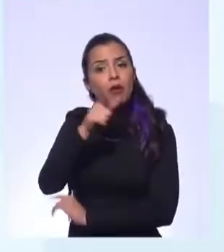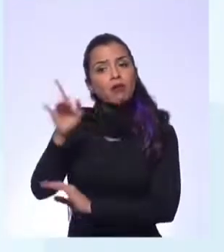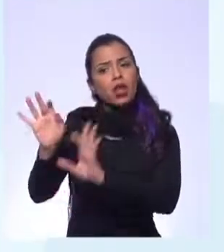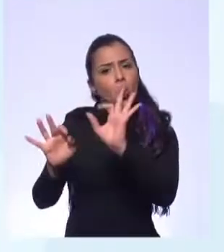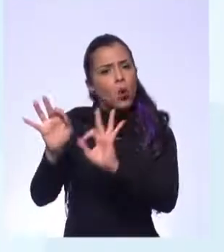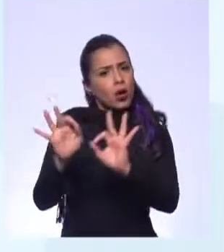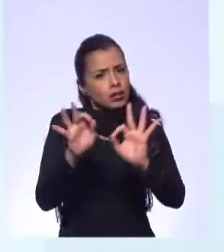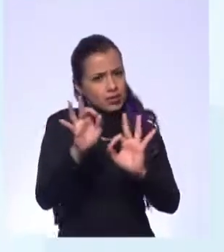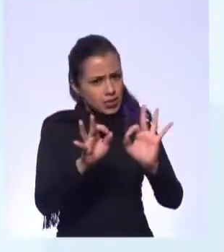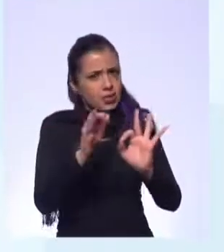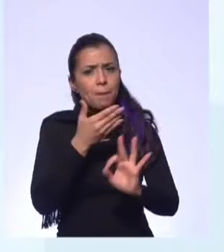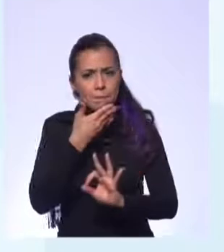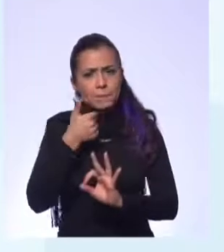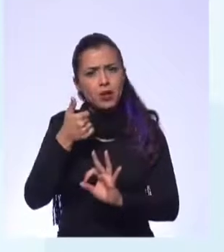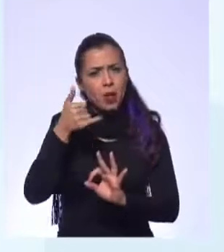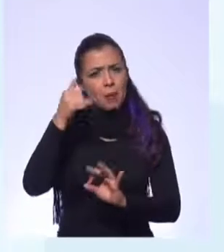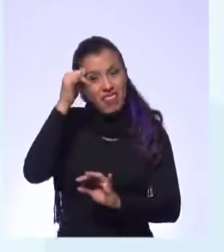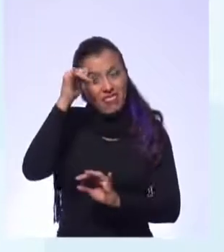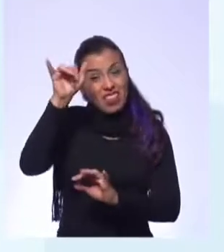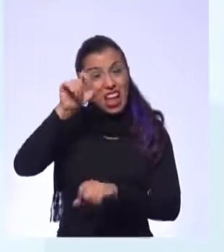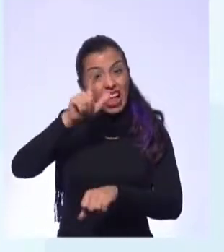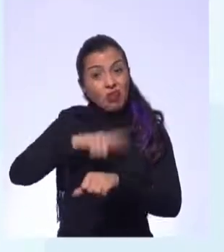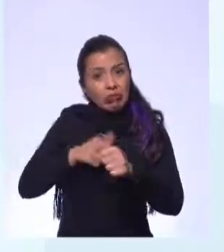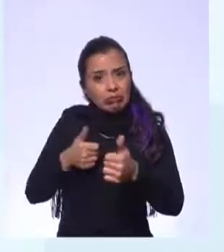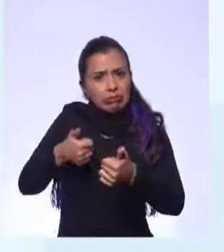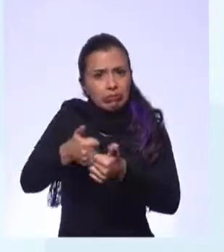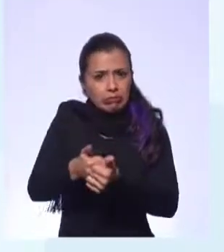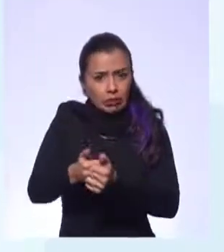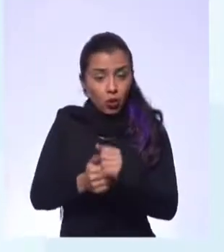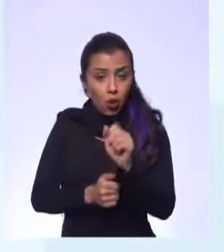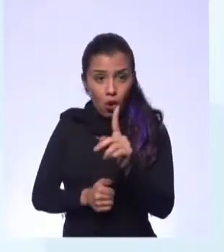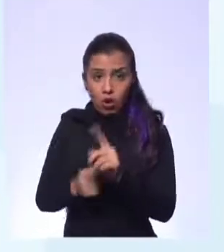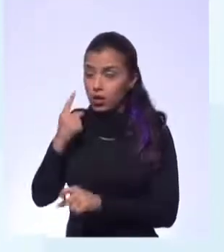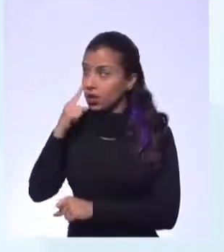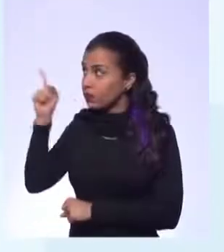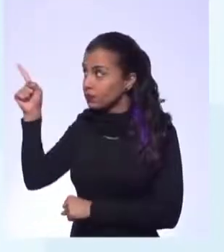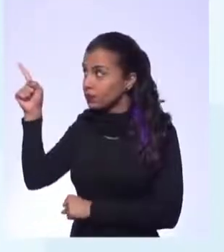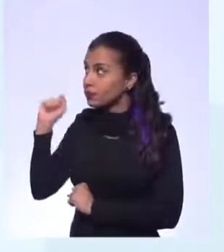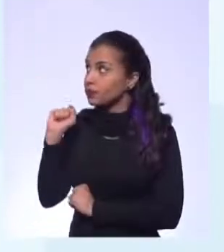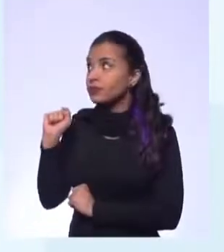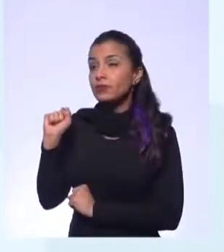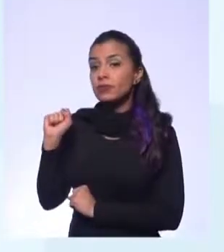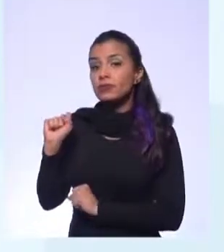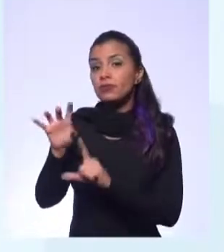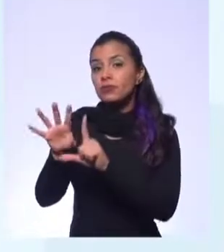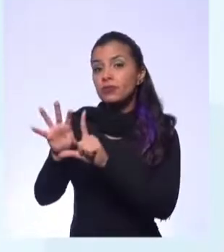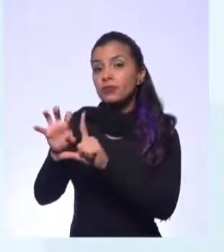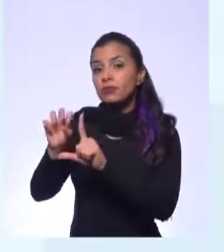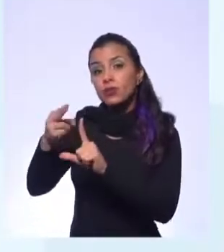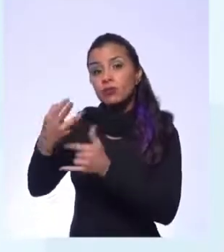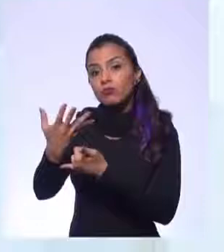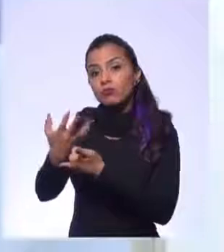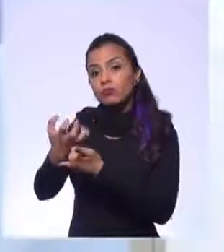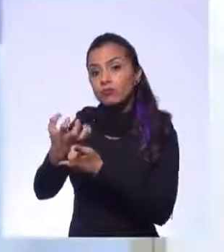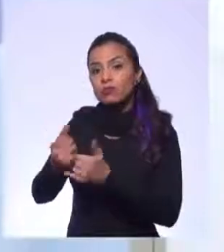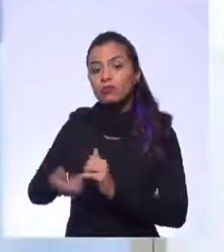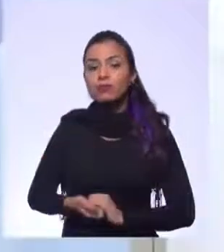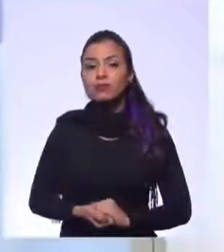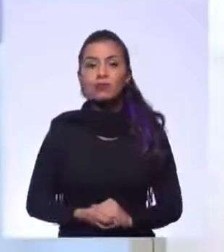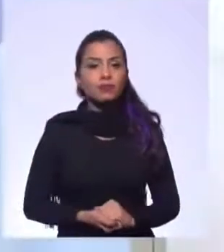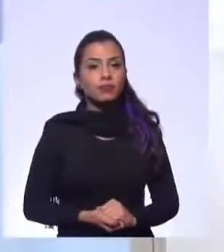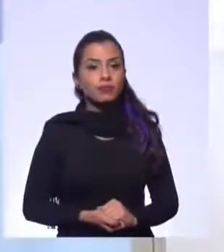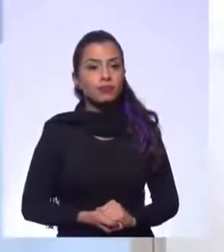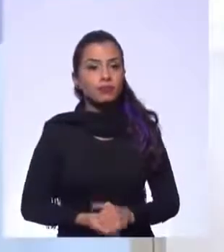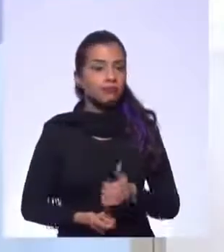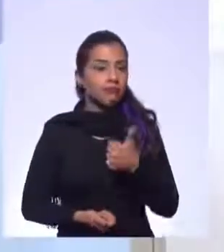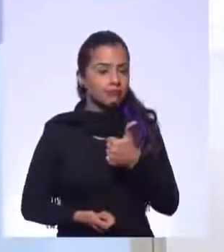caderno, tá? Para não ficar muito em cima da hora, ok? Acho que já deu tempo de dar aí um print na tela, tá certo? Então,